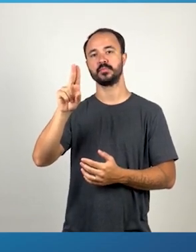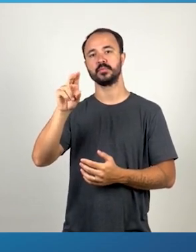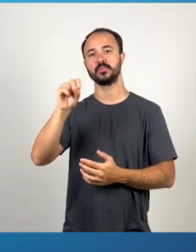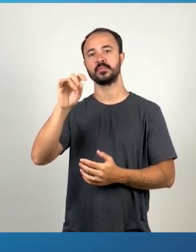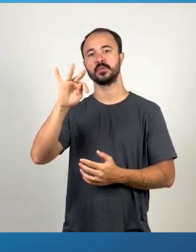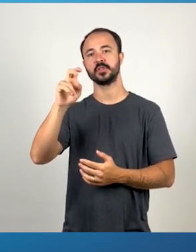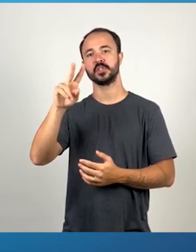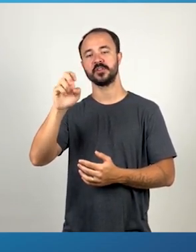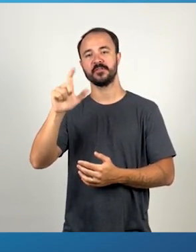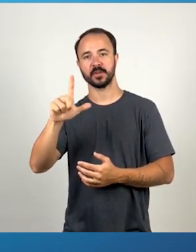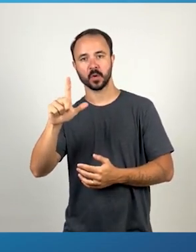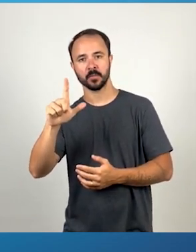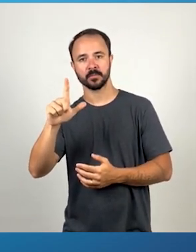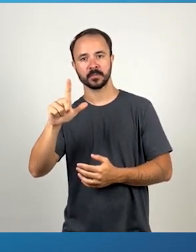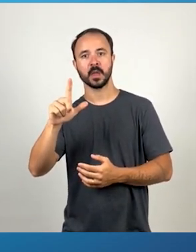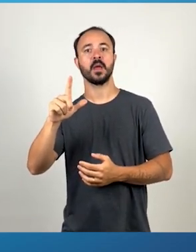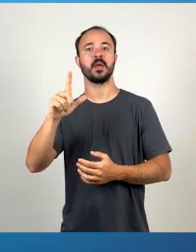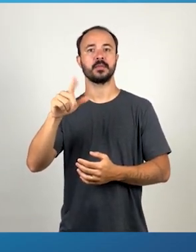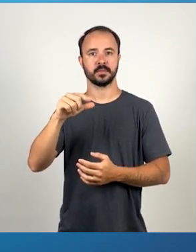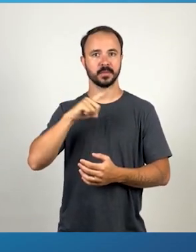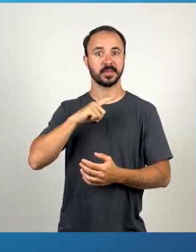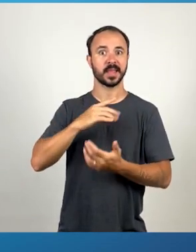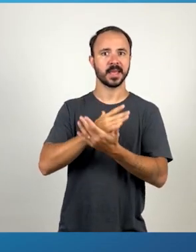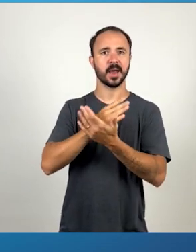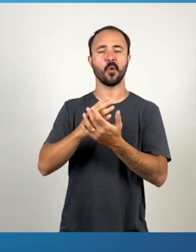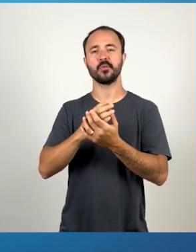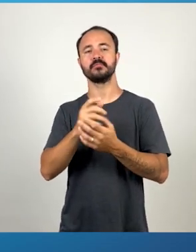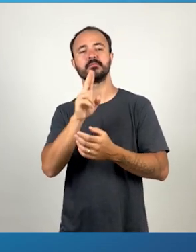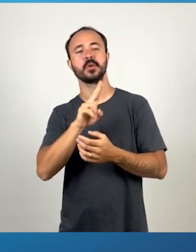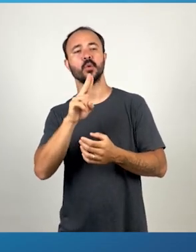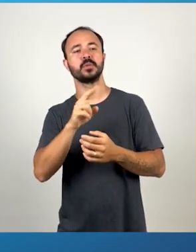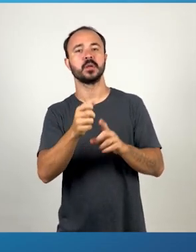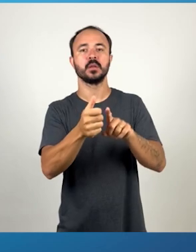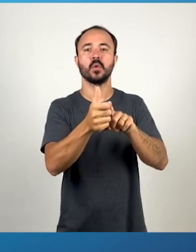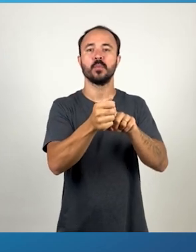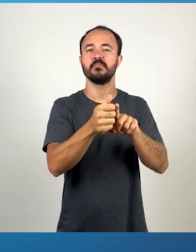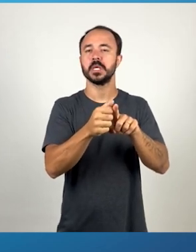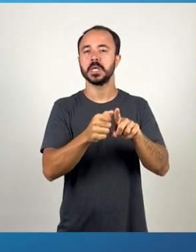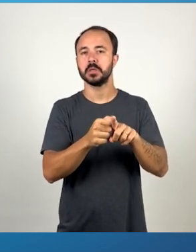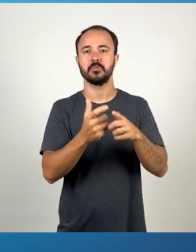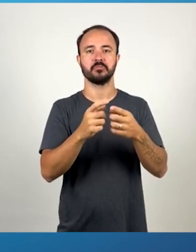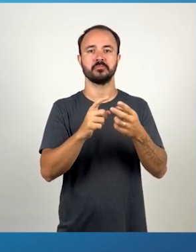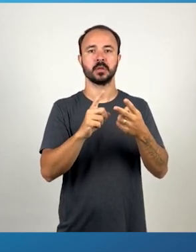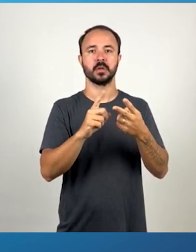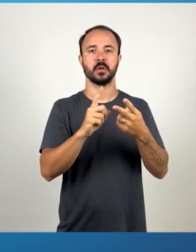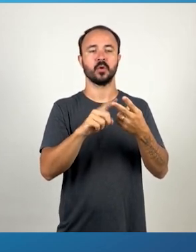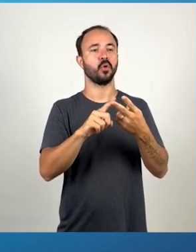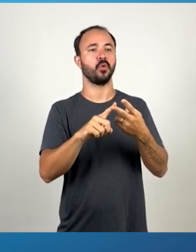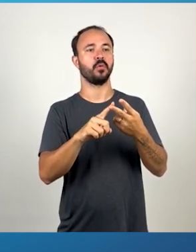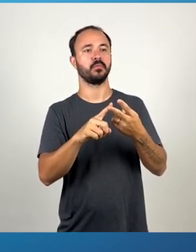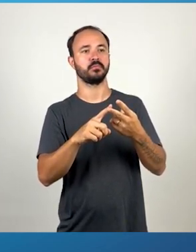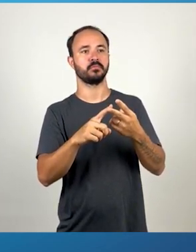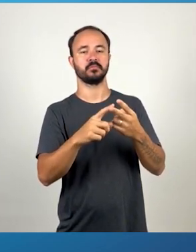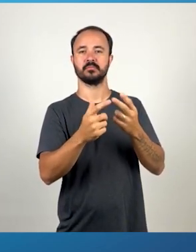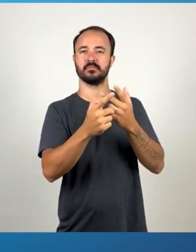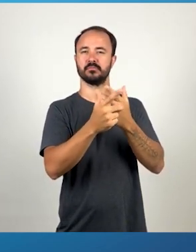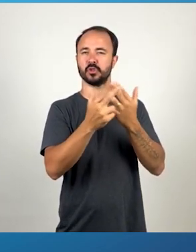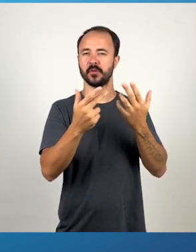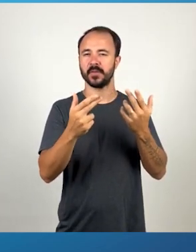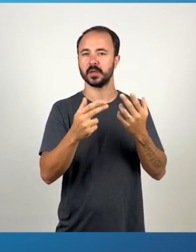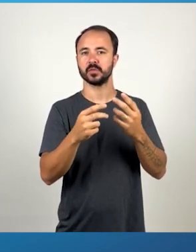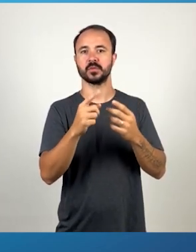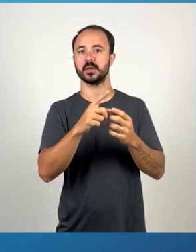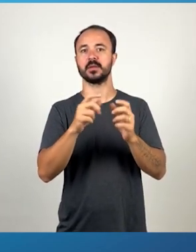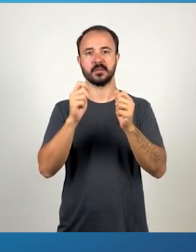fermentação da cana-de-açúcar e do milho, podendo também ser obtido da beterraba e do trigo. O uso do bioetanol